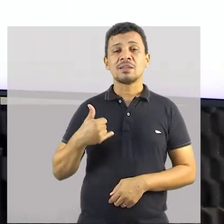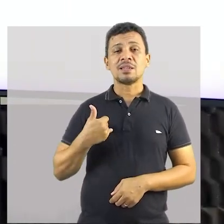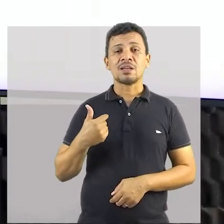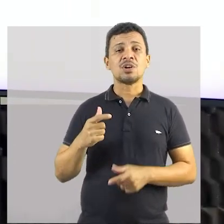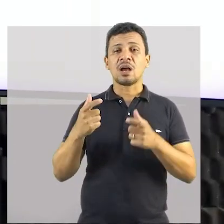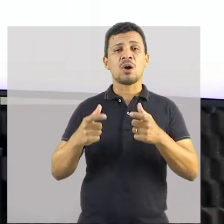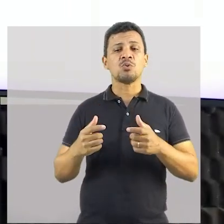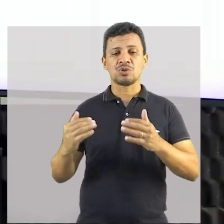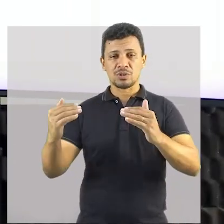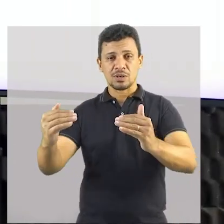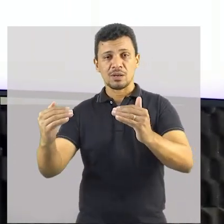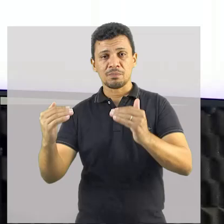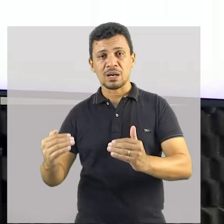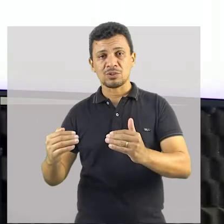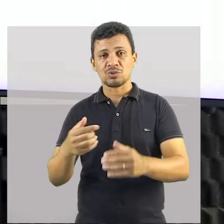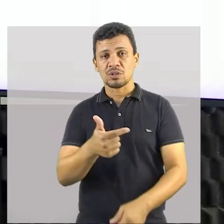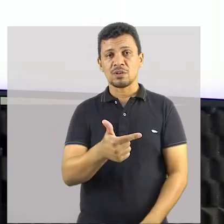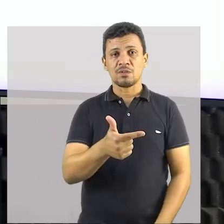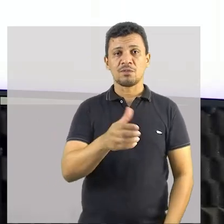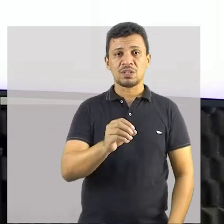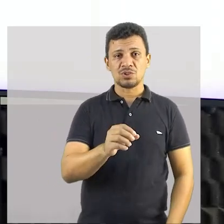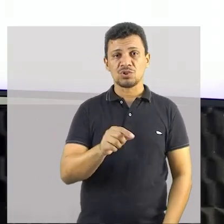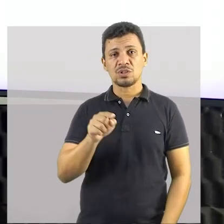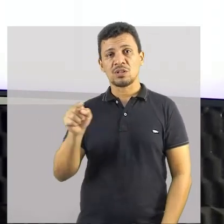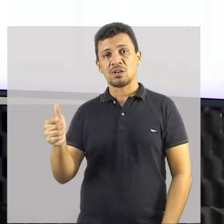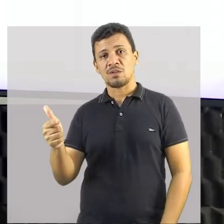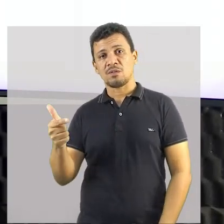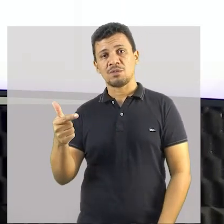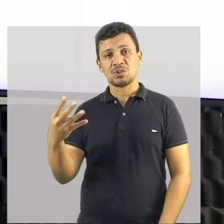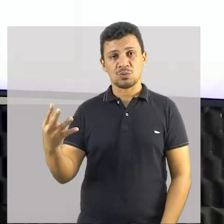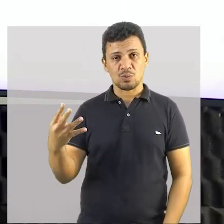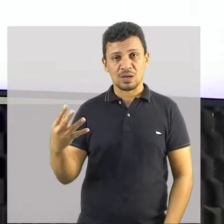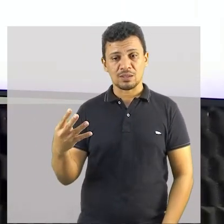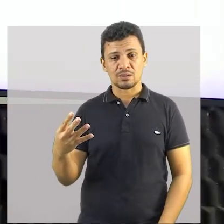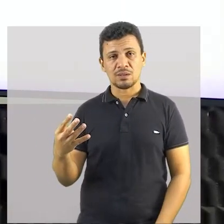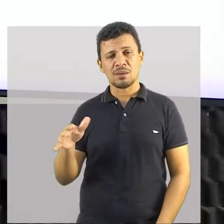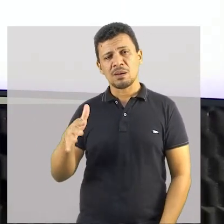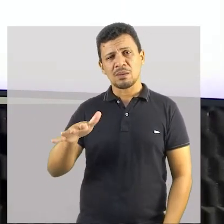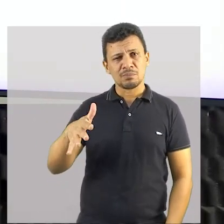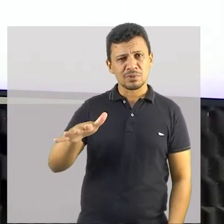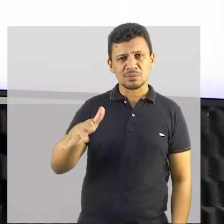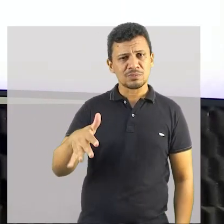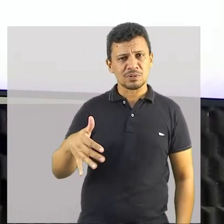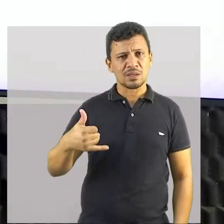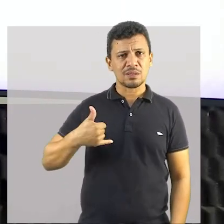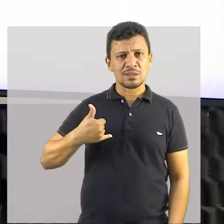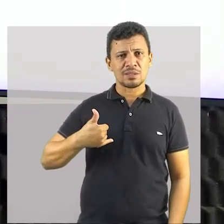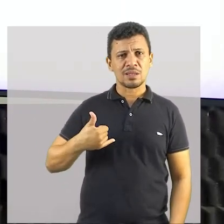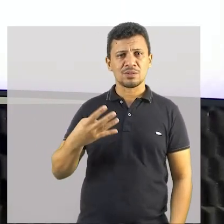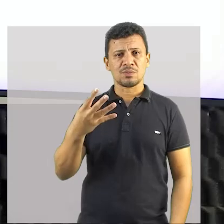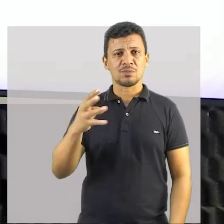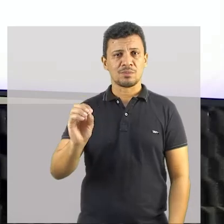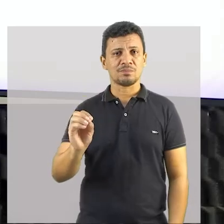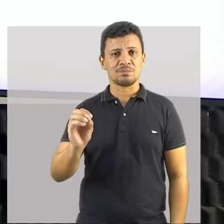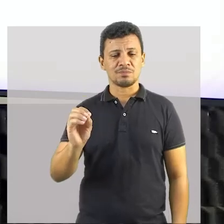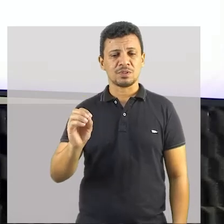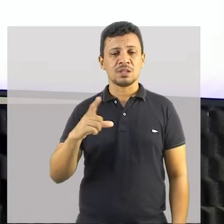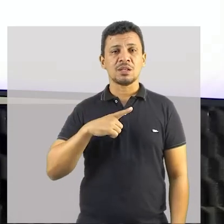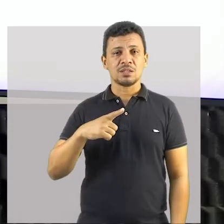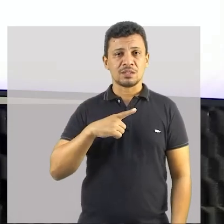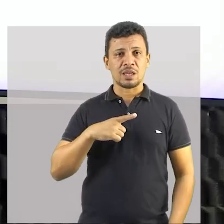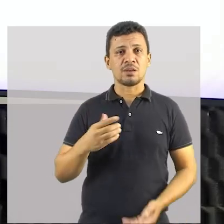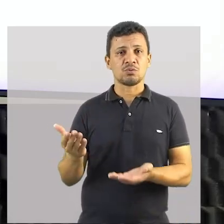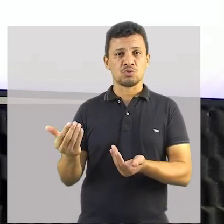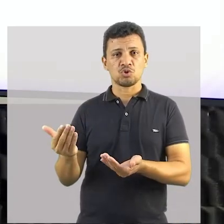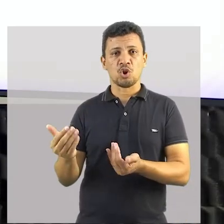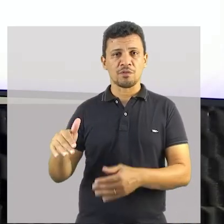etárias? Aqui, ó. De 20 a 24, chegando aproximadamente até os 40 anos. Então aqui eu tenho